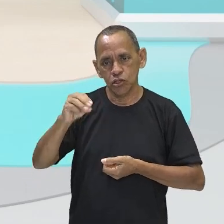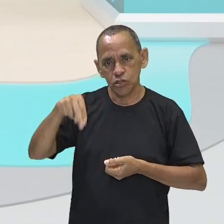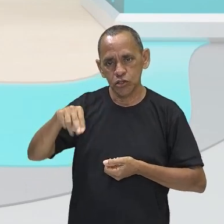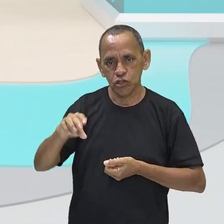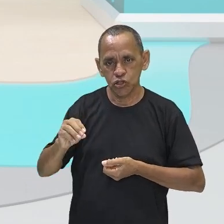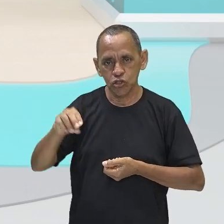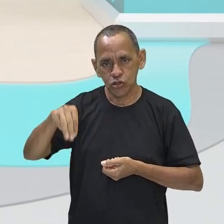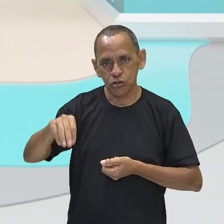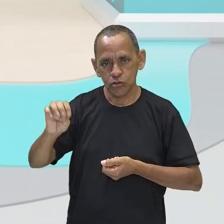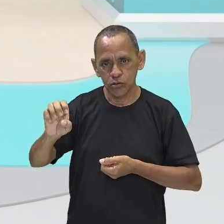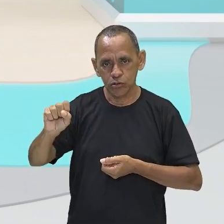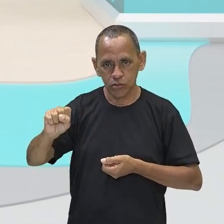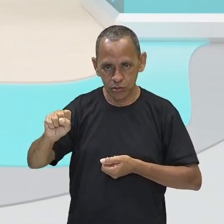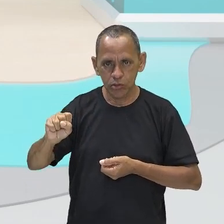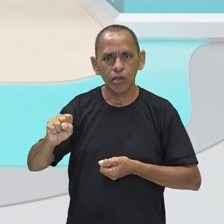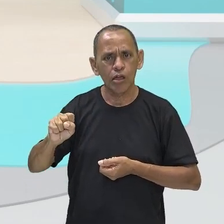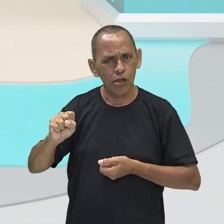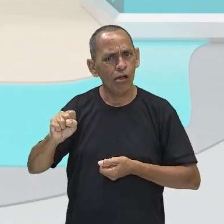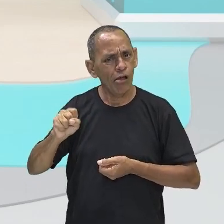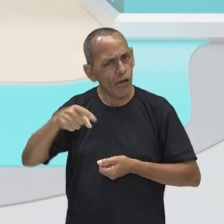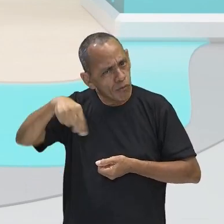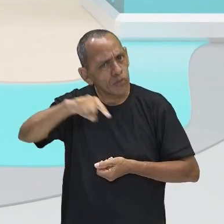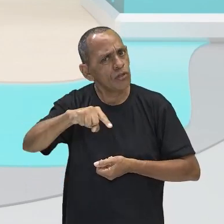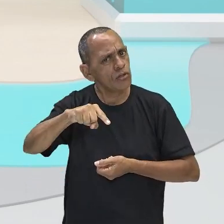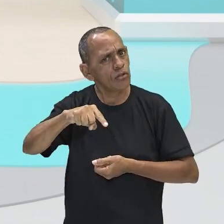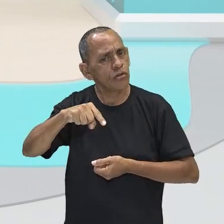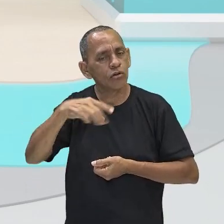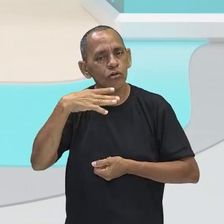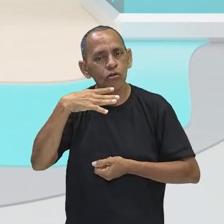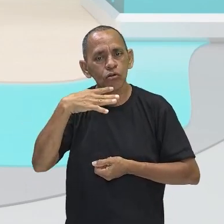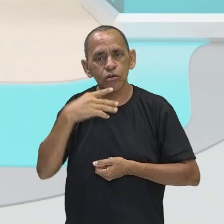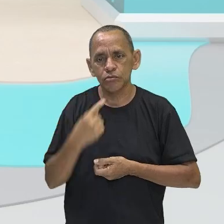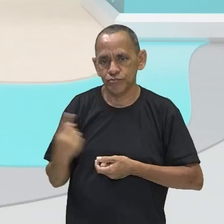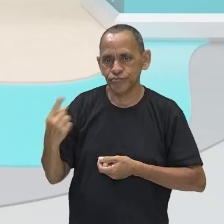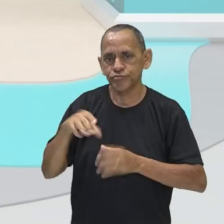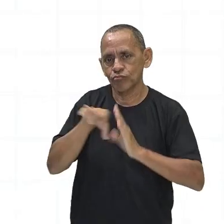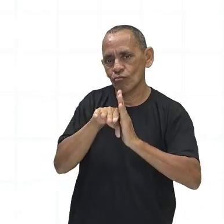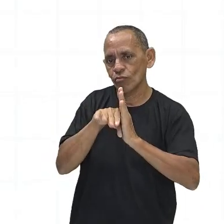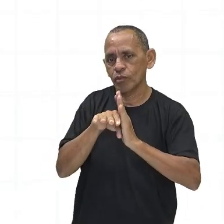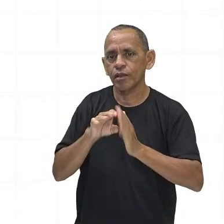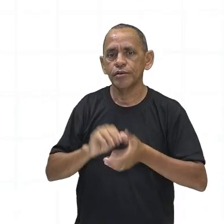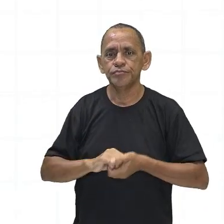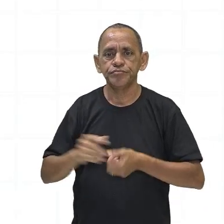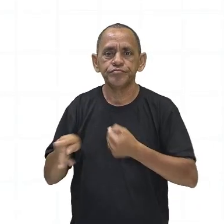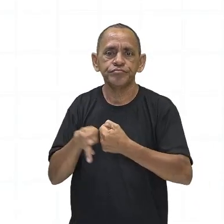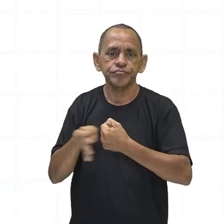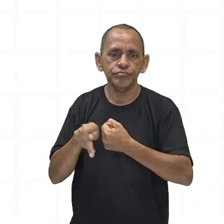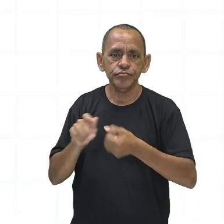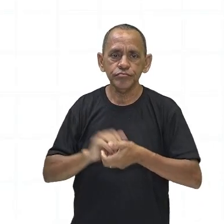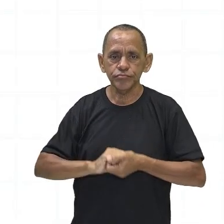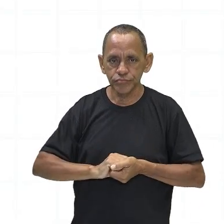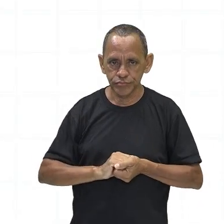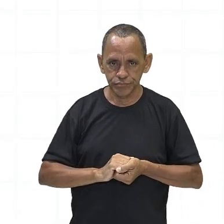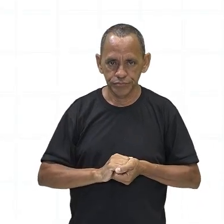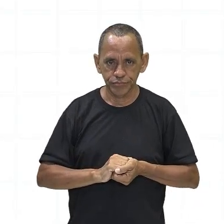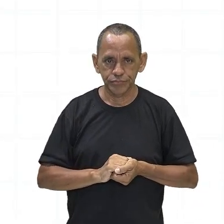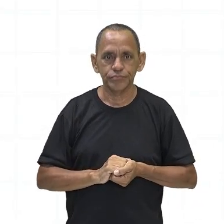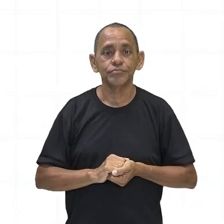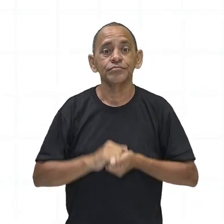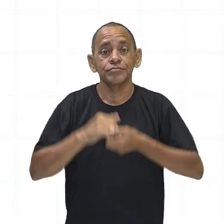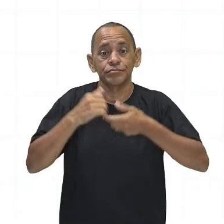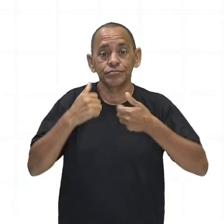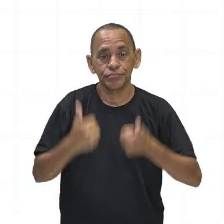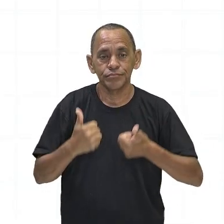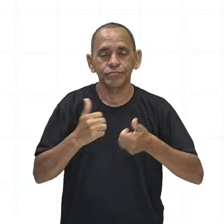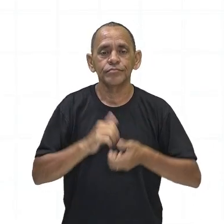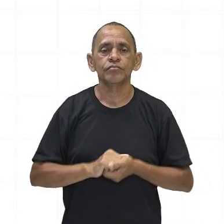pronomes. Muito bem, você conhece? Não? Vamos ler o conceito de pronome? Vamos lá, olha só. Muito bem, é o que nós